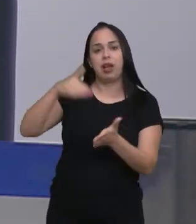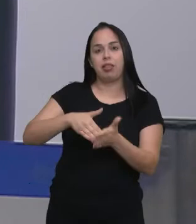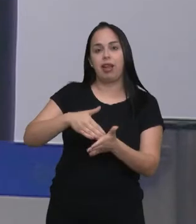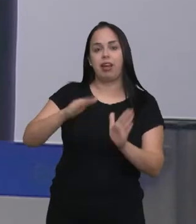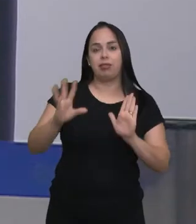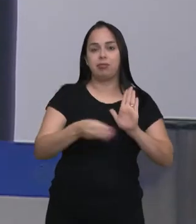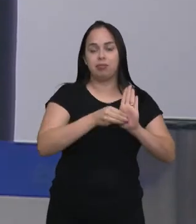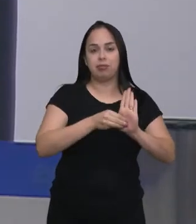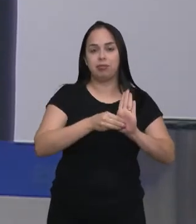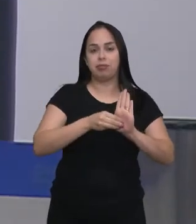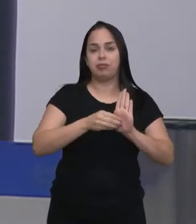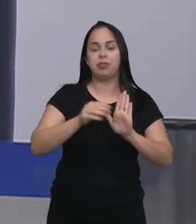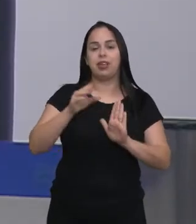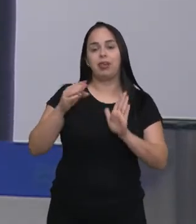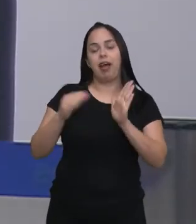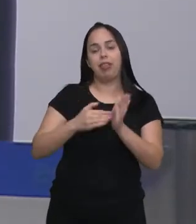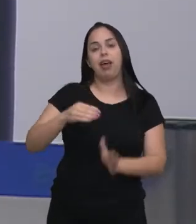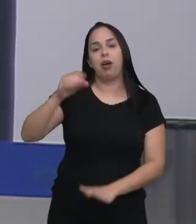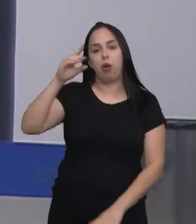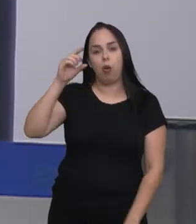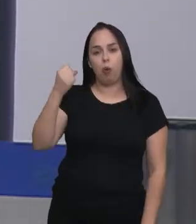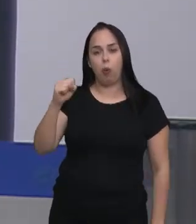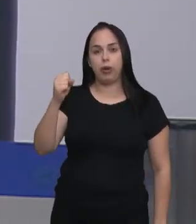para emendas, 8 de março de